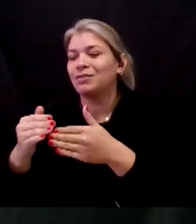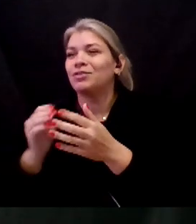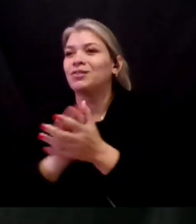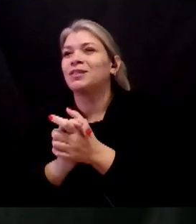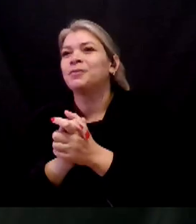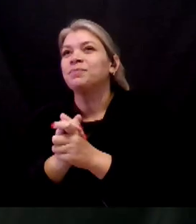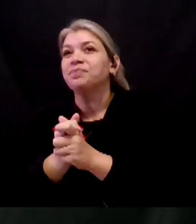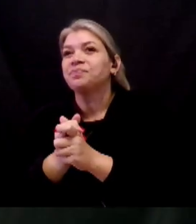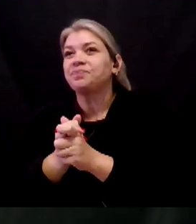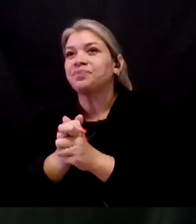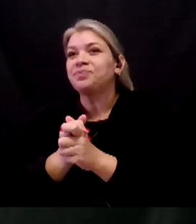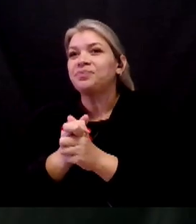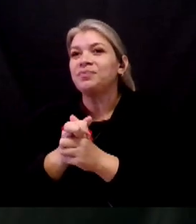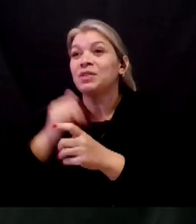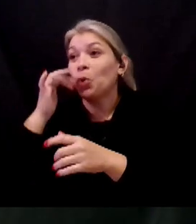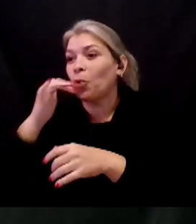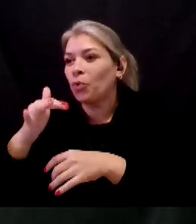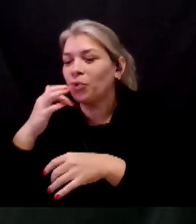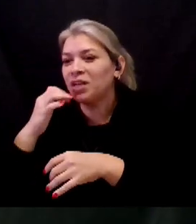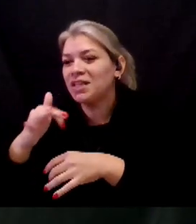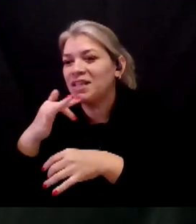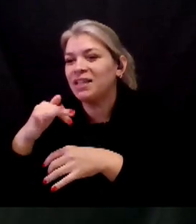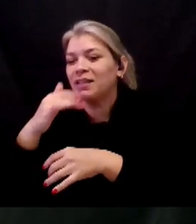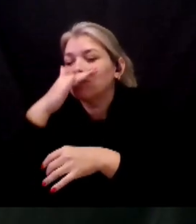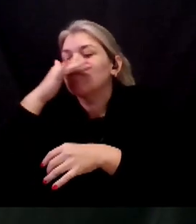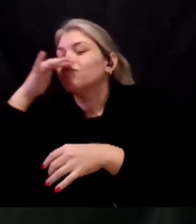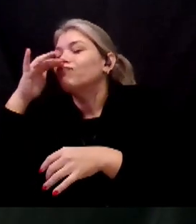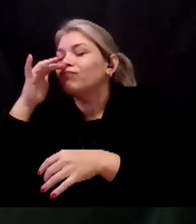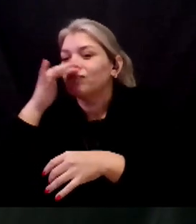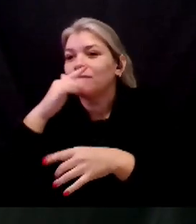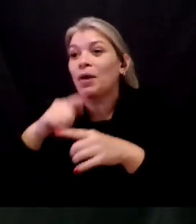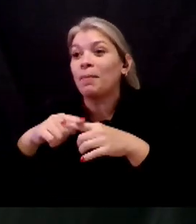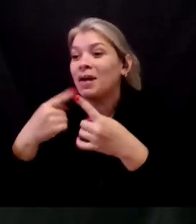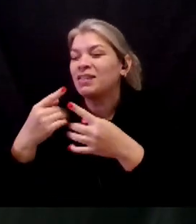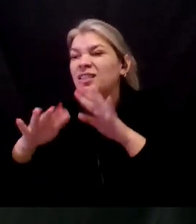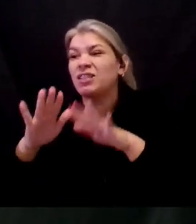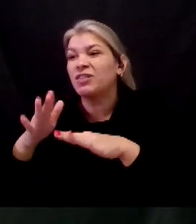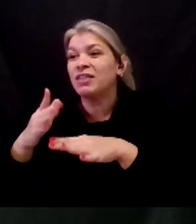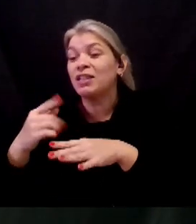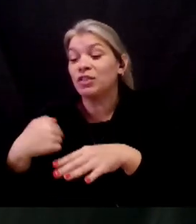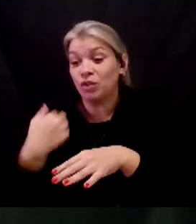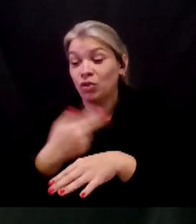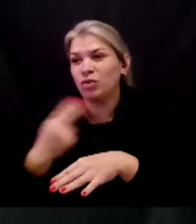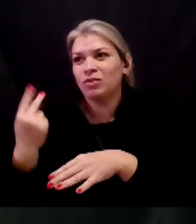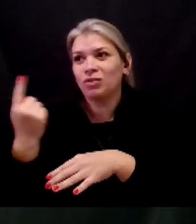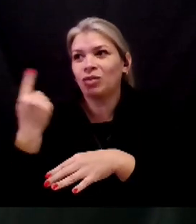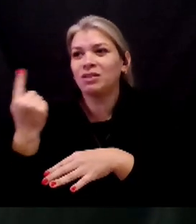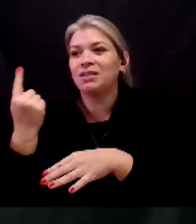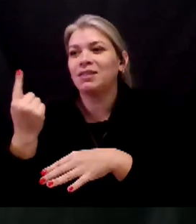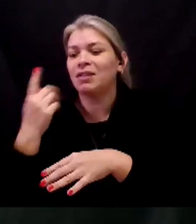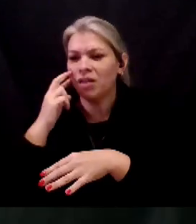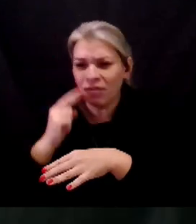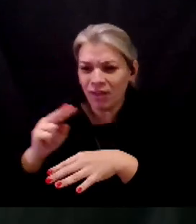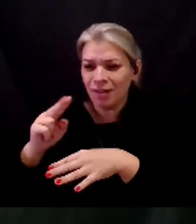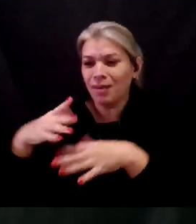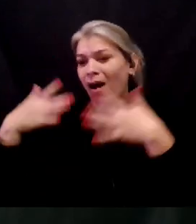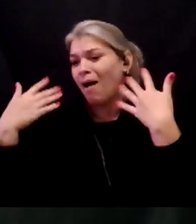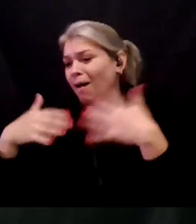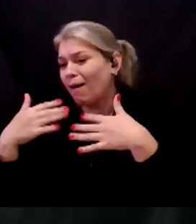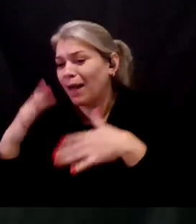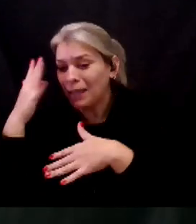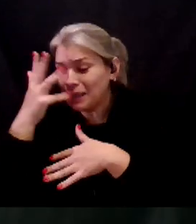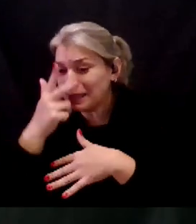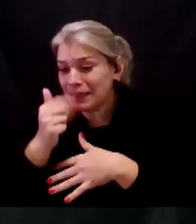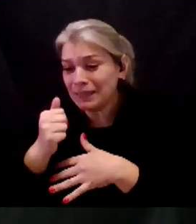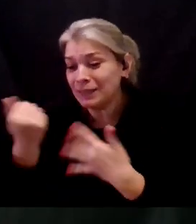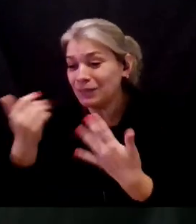que arremete a criança. Daí, a criança nem tá com a gente. Aí a gente fala, ai, vou levar isso aqui, ai, que lindinho, ai, que delícia, ai, que gostoso, ai, que isso, ai, que tudo,